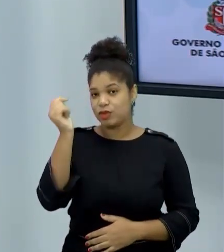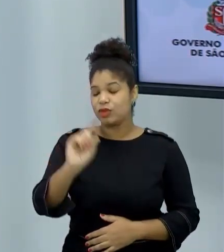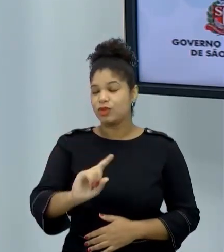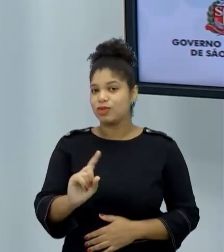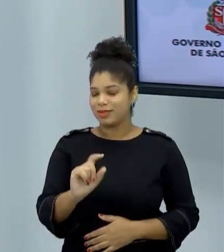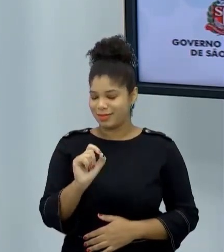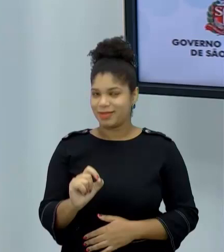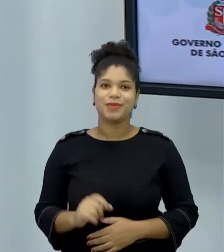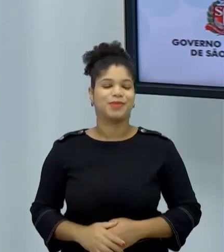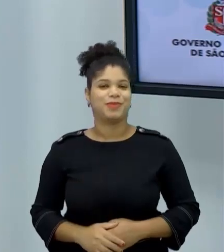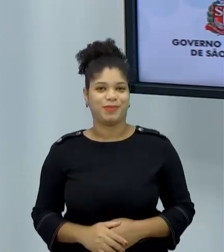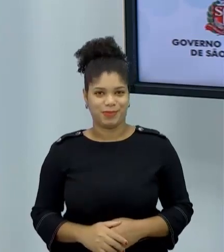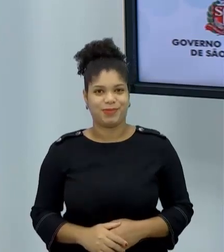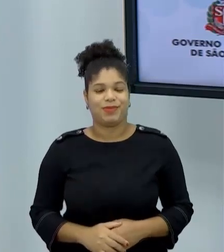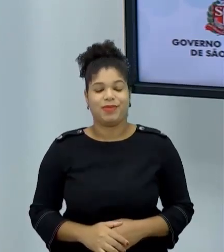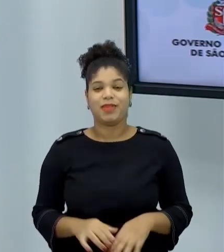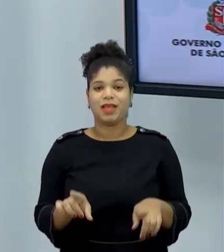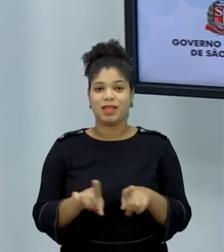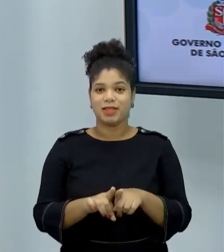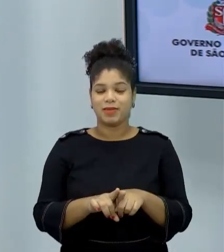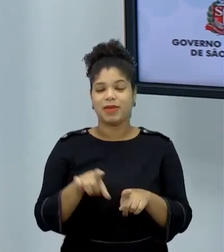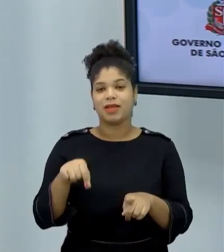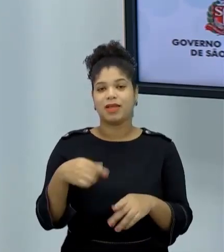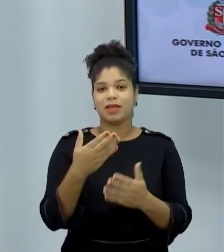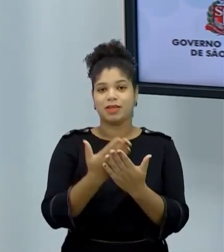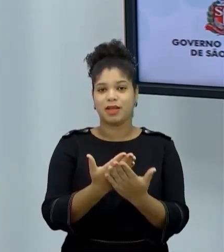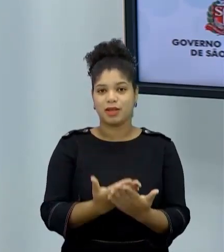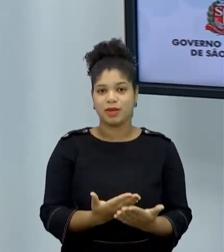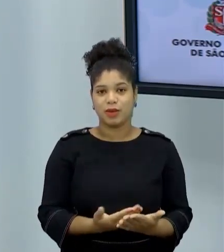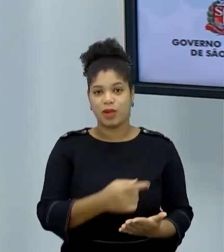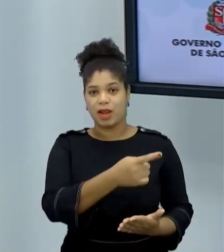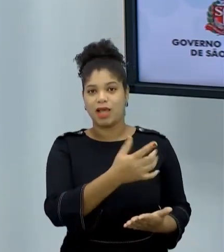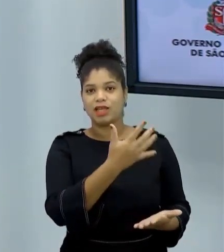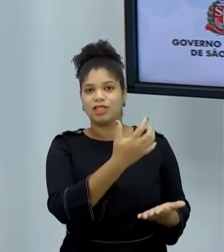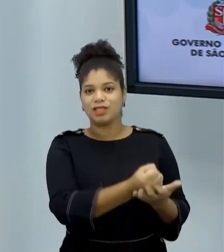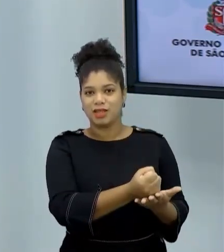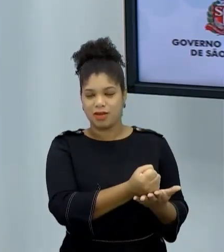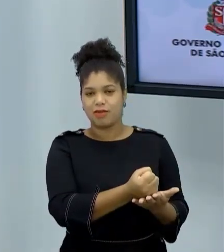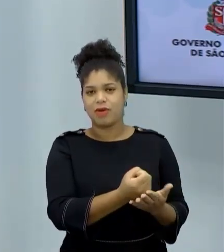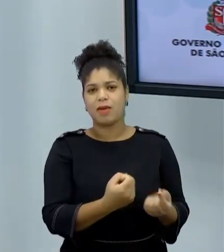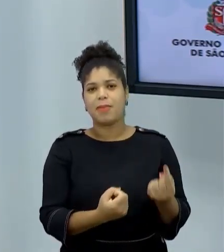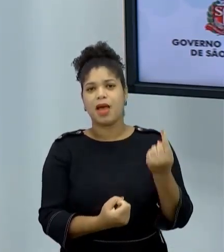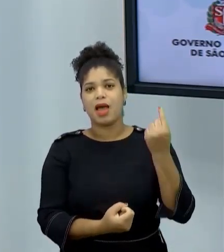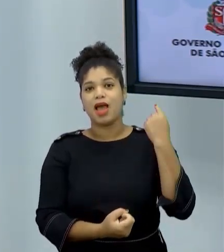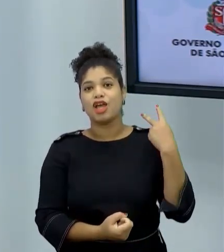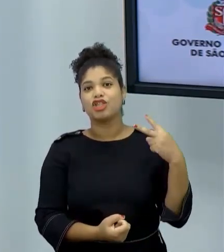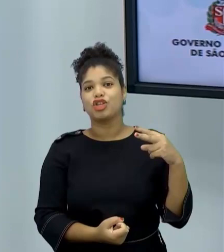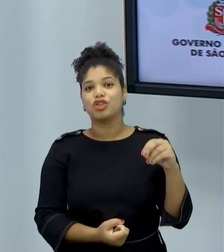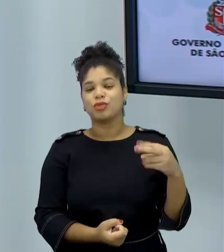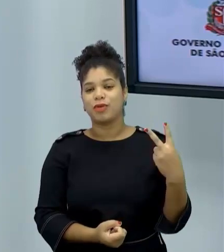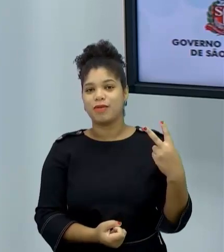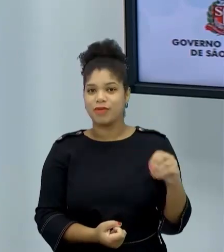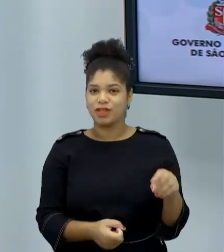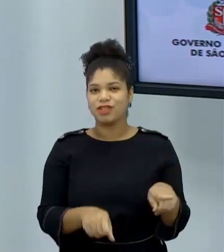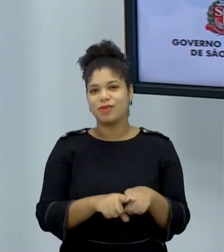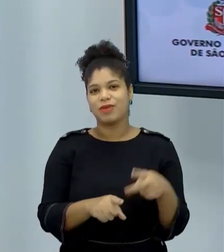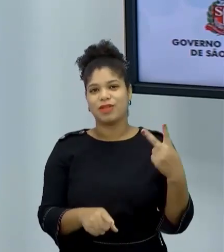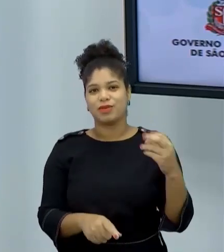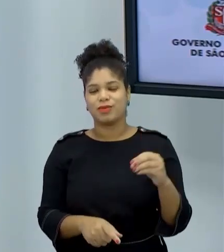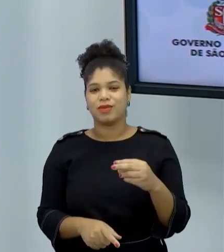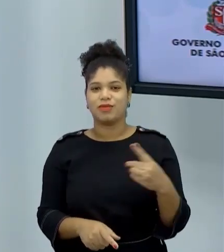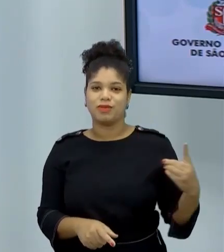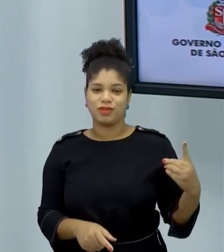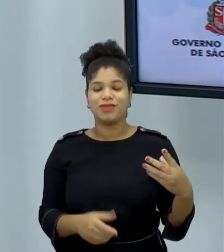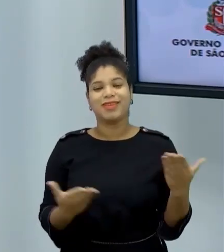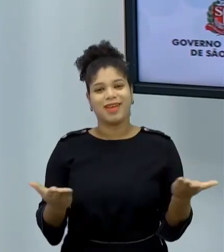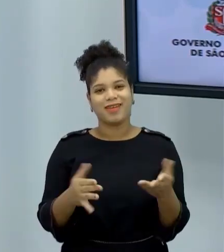também aí que as nossas aulas ficam no repositório desde 2020 e 2021 e essas que